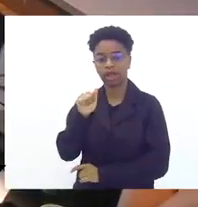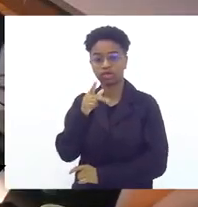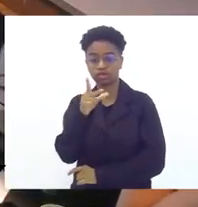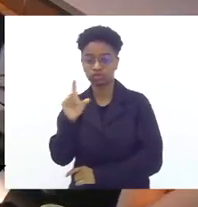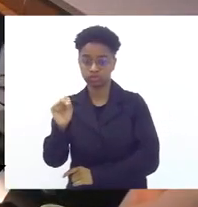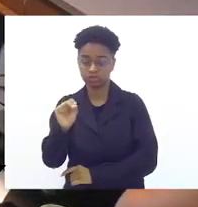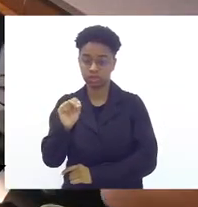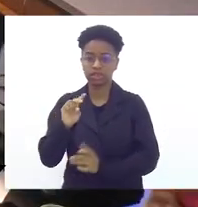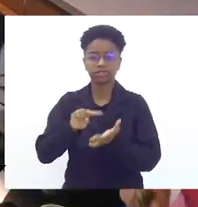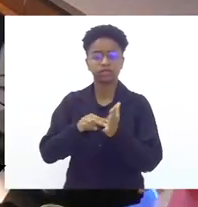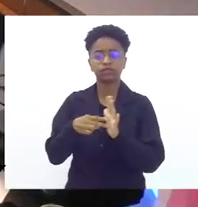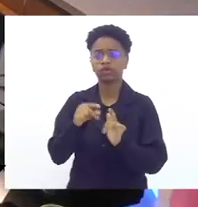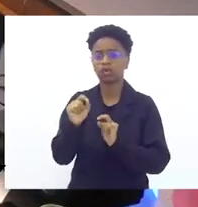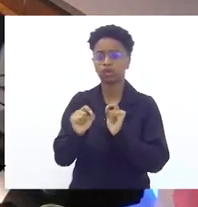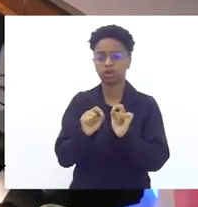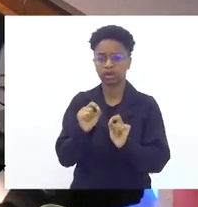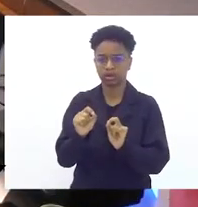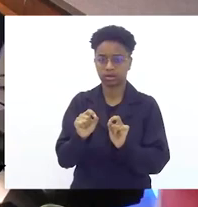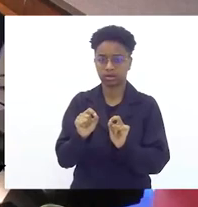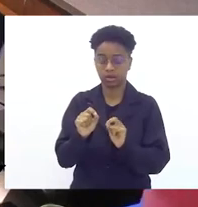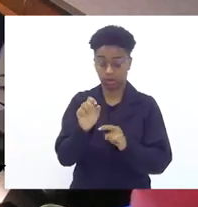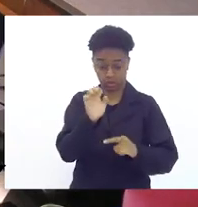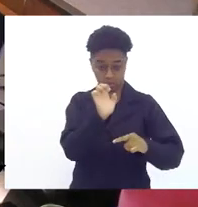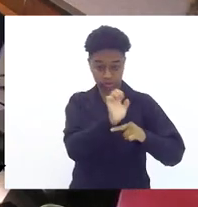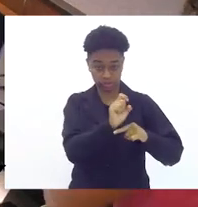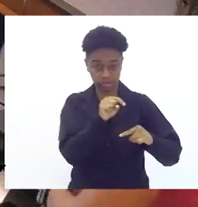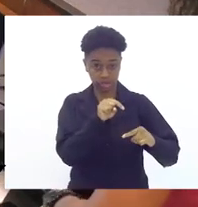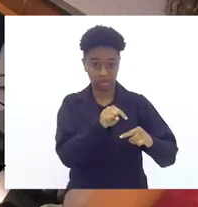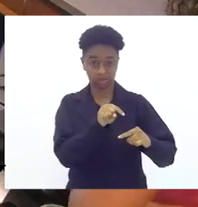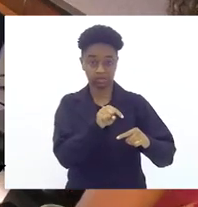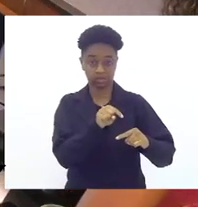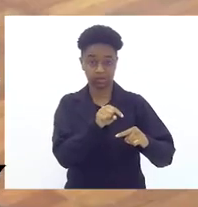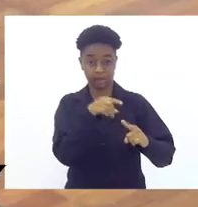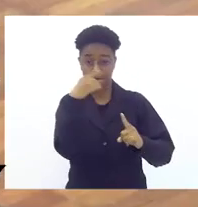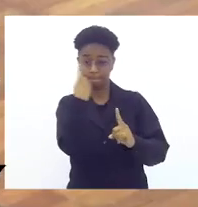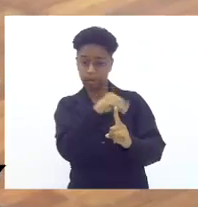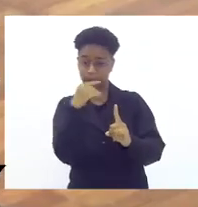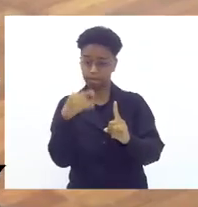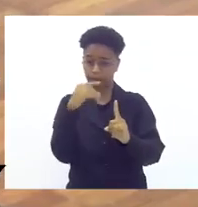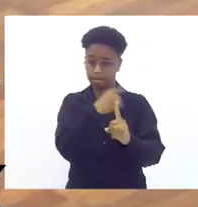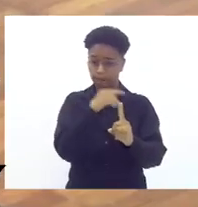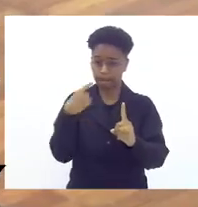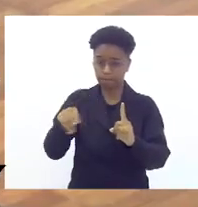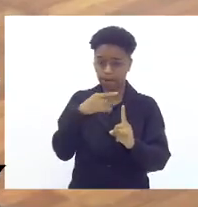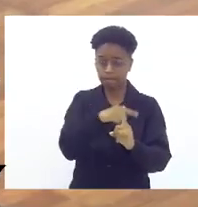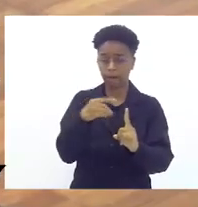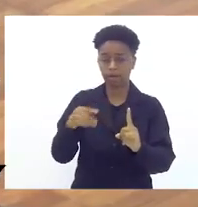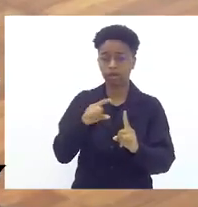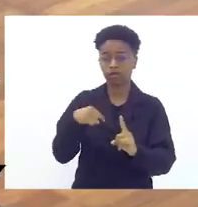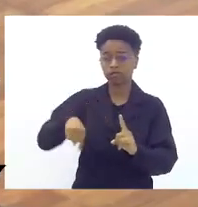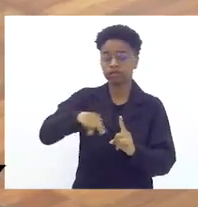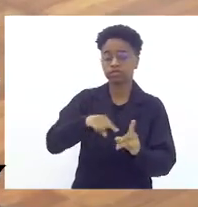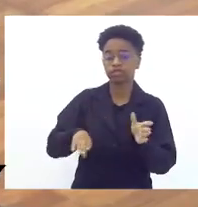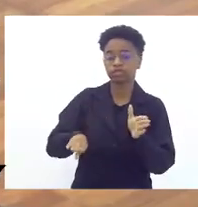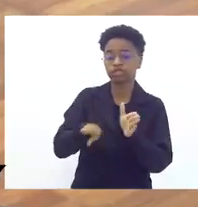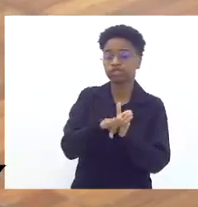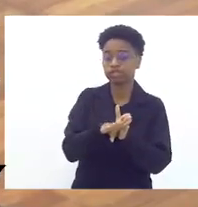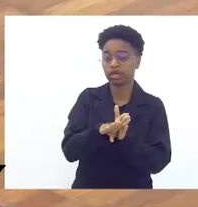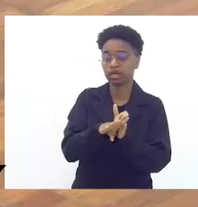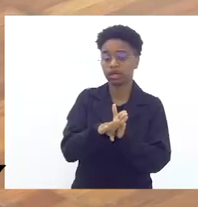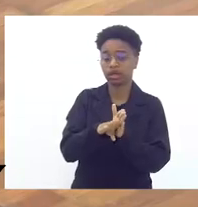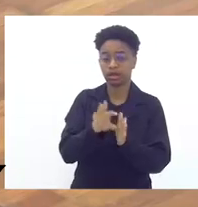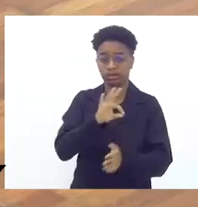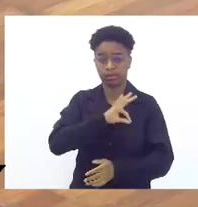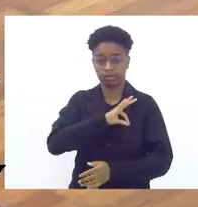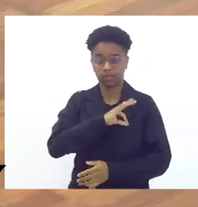é quando o estado bate quando você chega na delegacia E aí